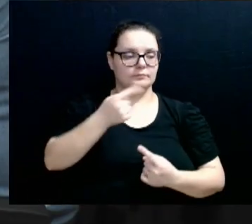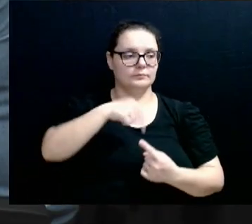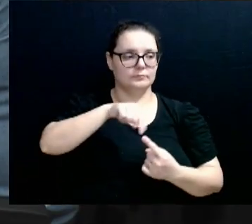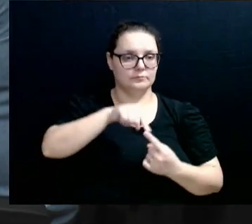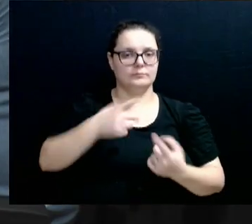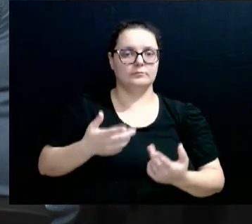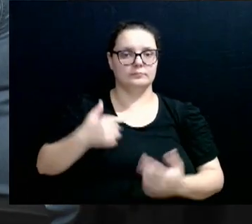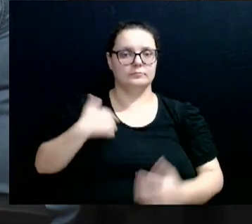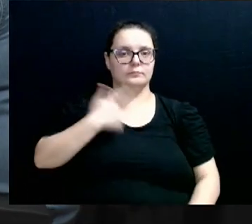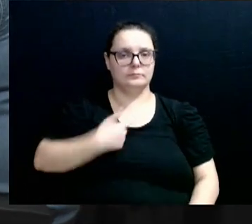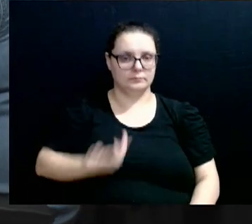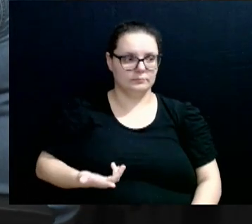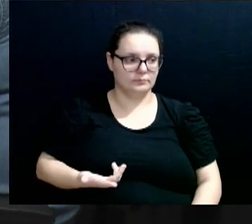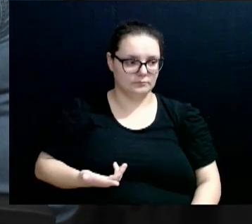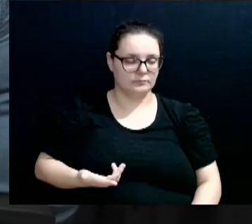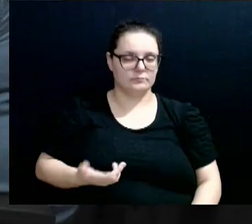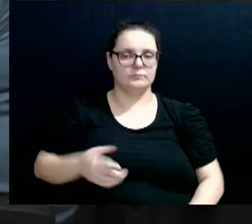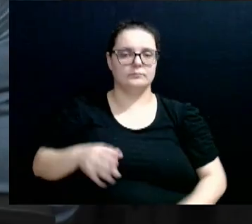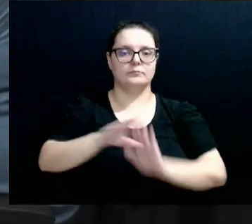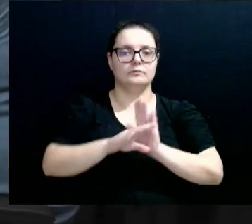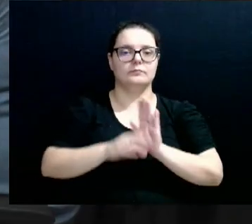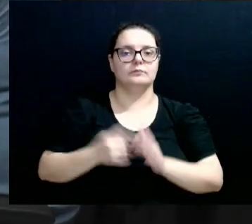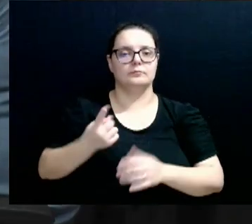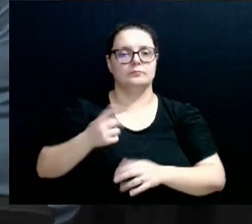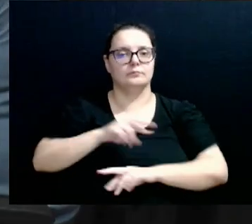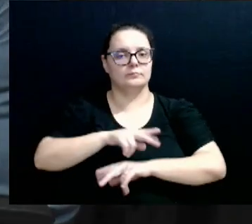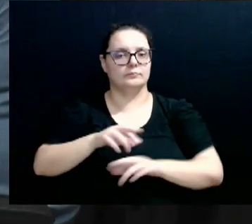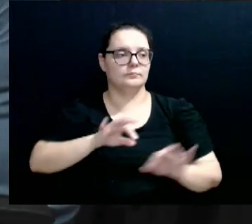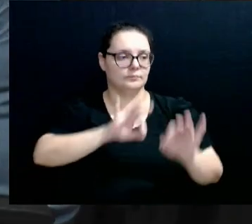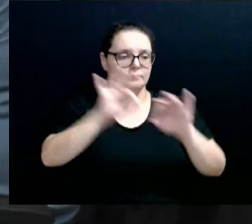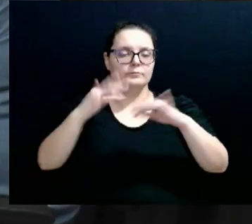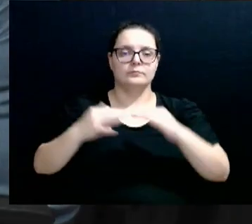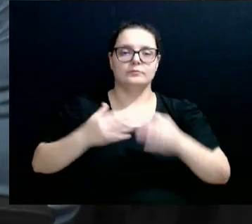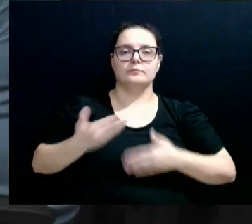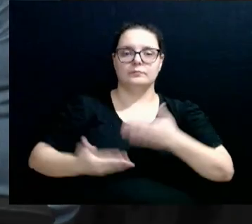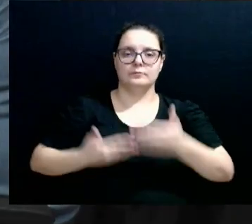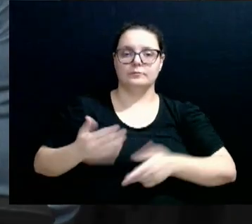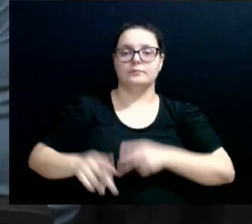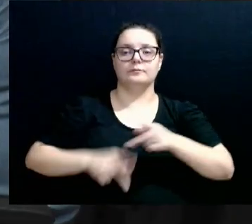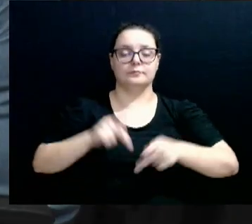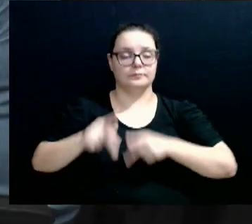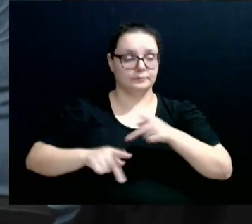que estão nos assistindo, né, os servidores e a população